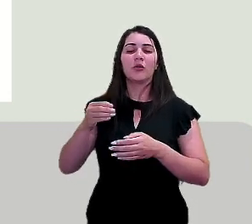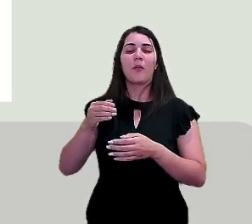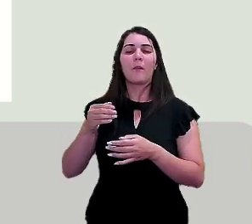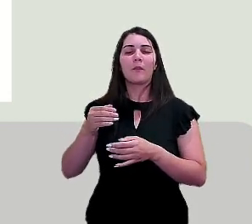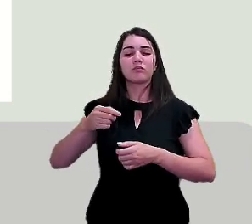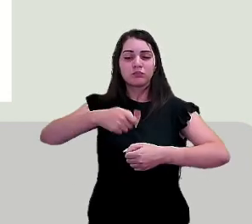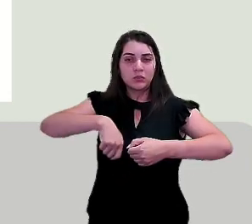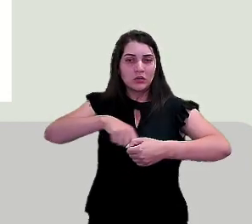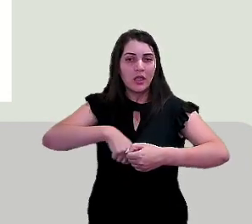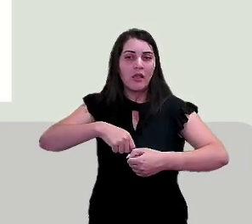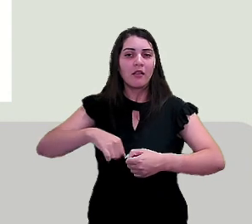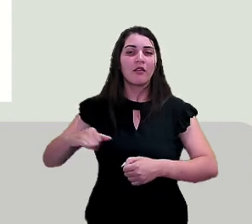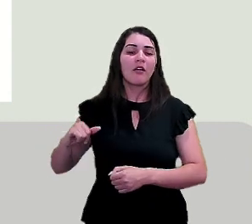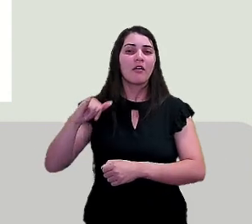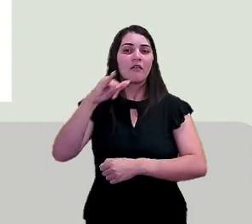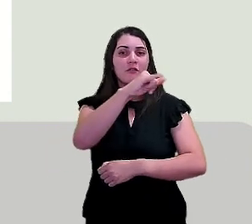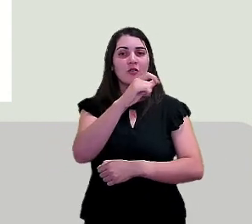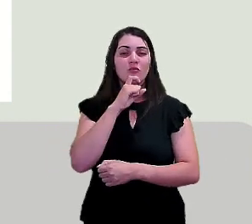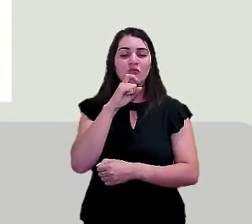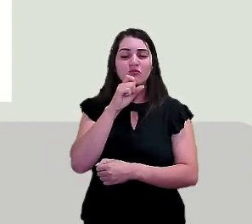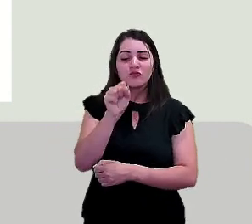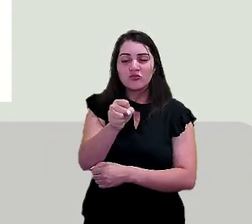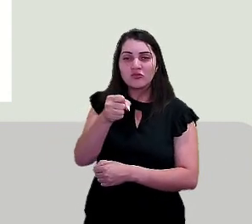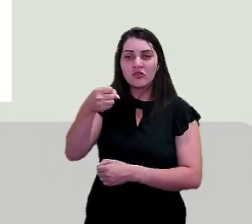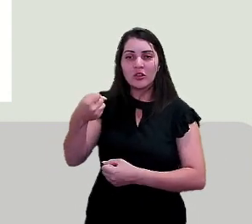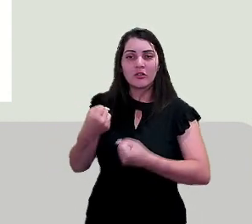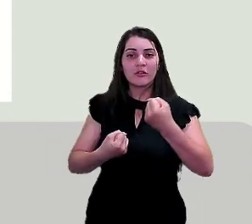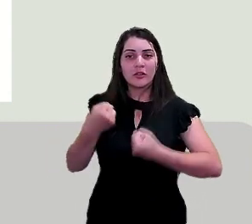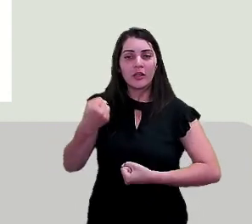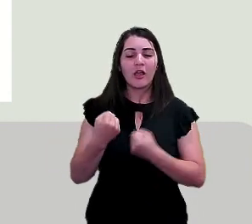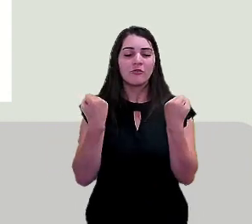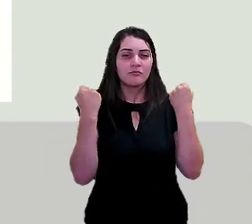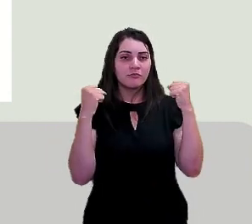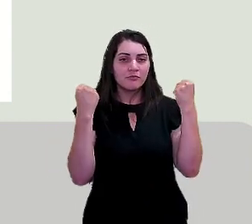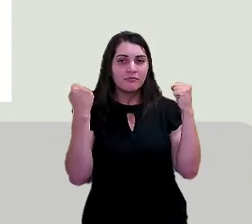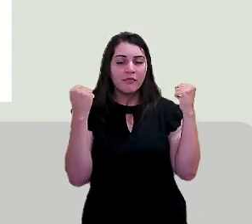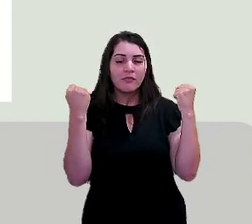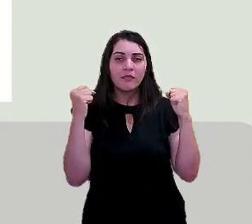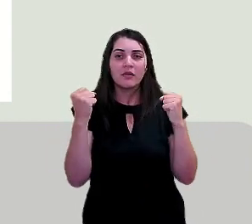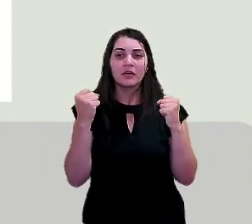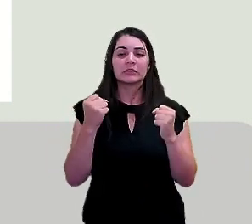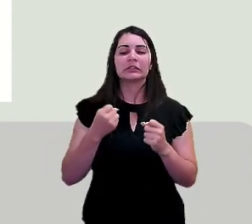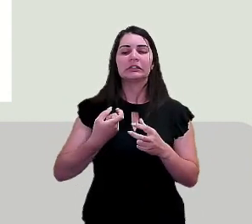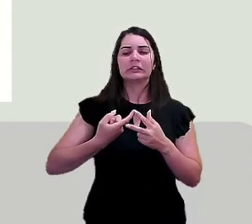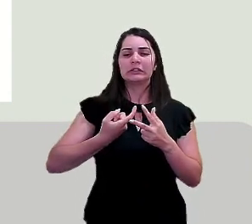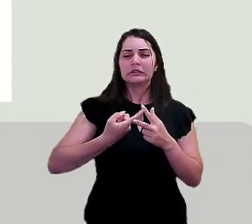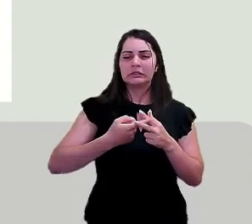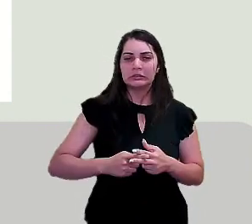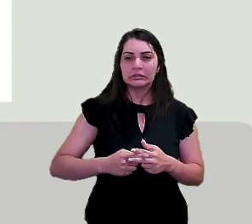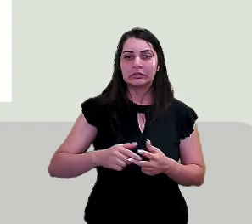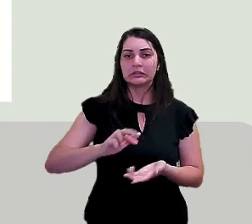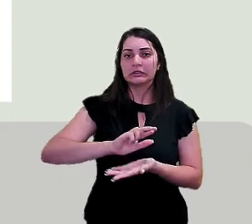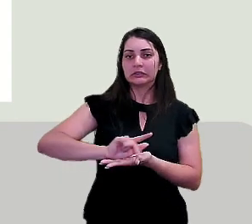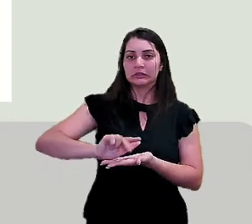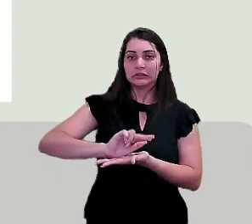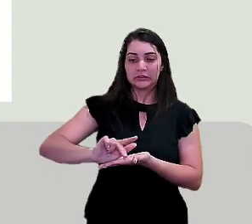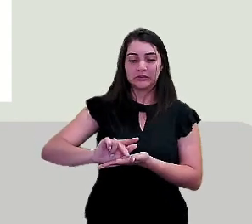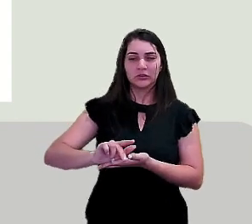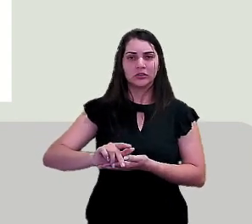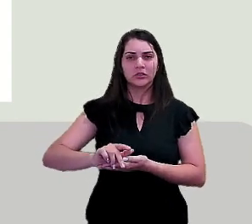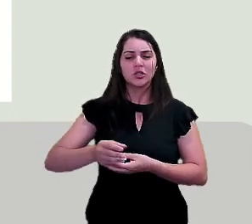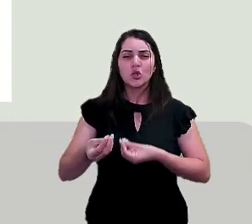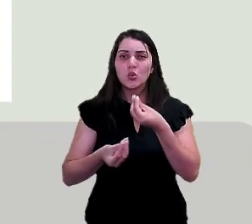aviões, geladeiras, carros, máquinas industriais, etc. Do mesmo modo,